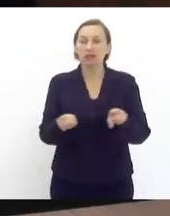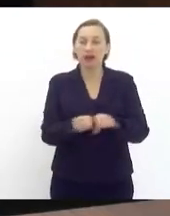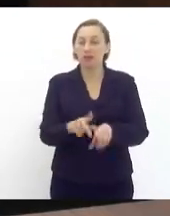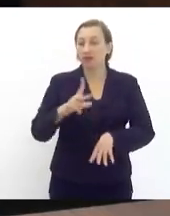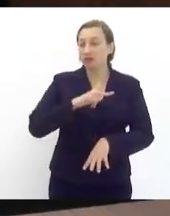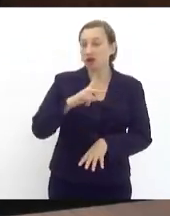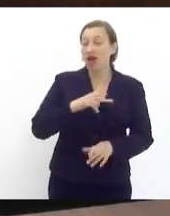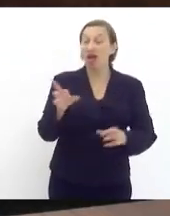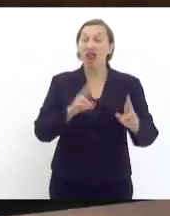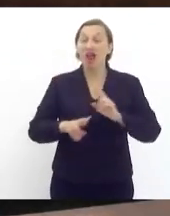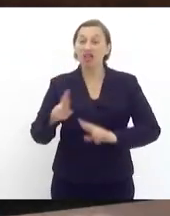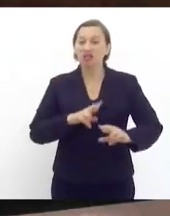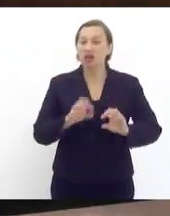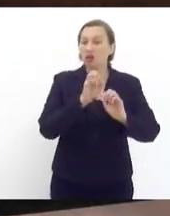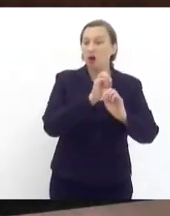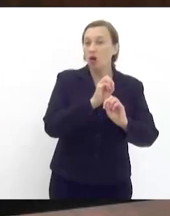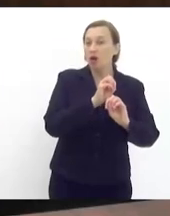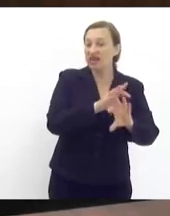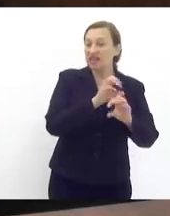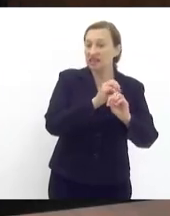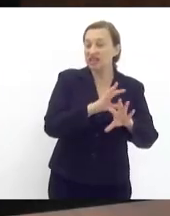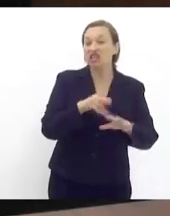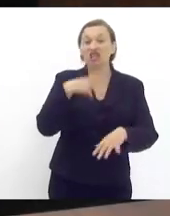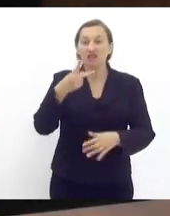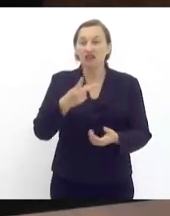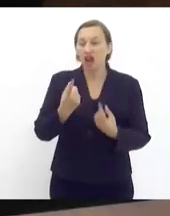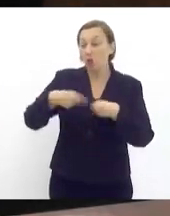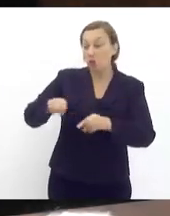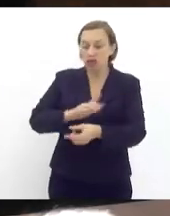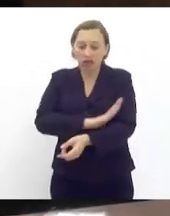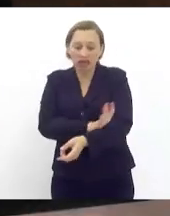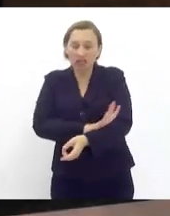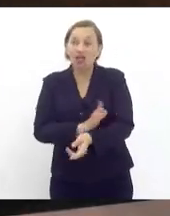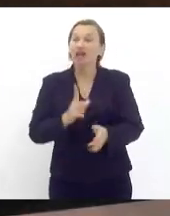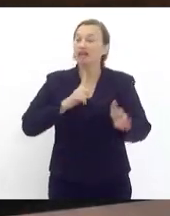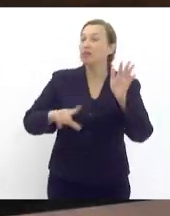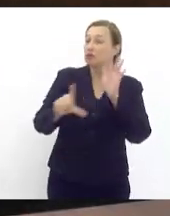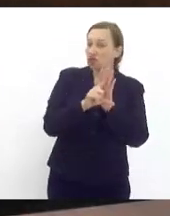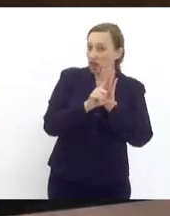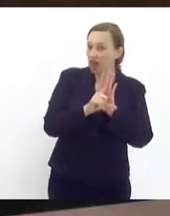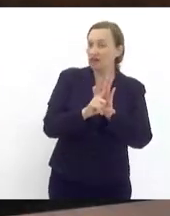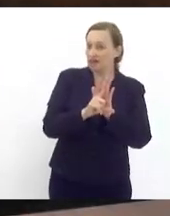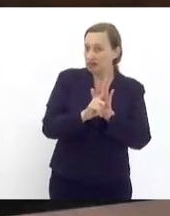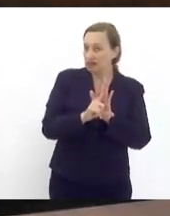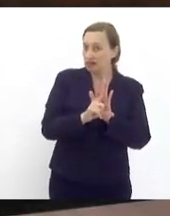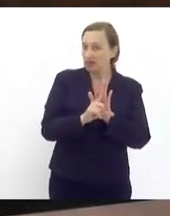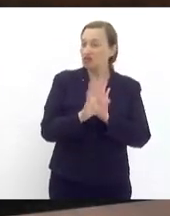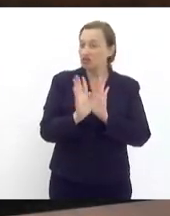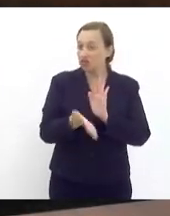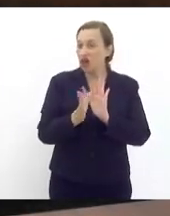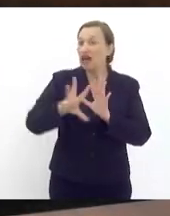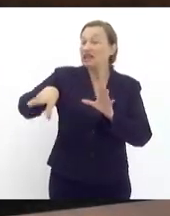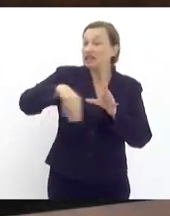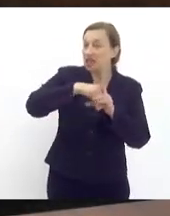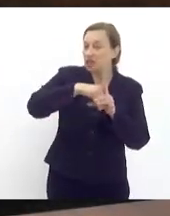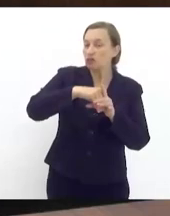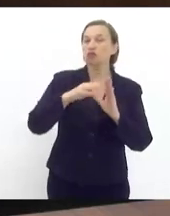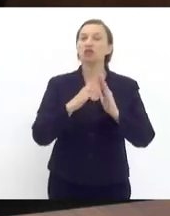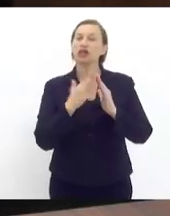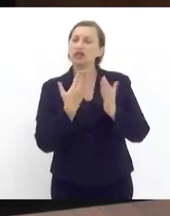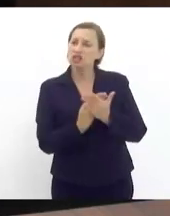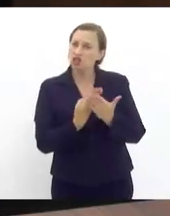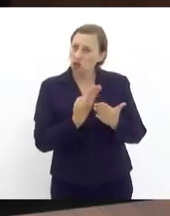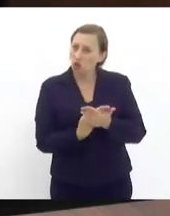porque quando a gente fala de combate ao racismo a gente precisa dizer que já temos leis instituídas inclusive dentro das escolas